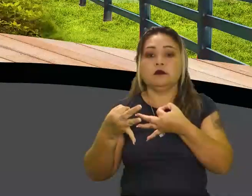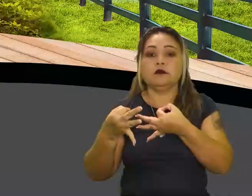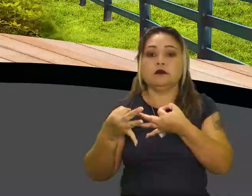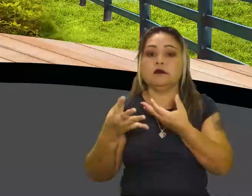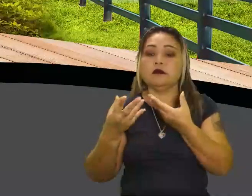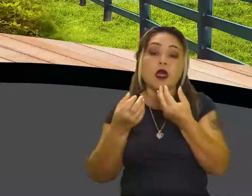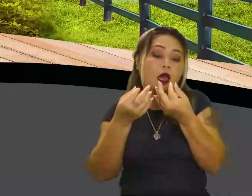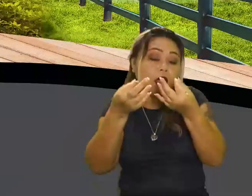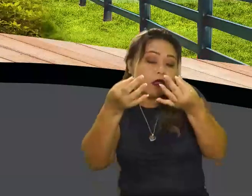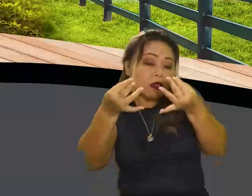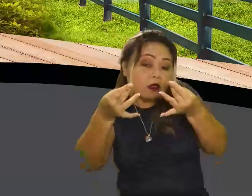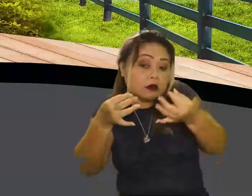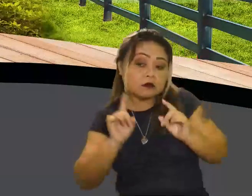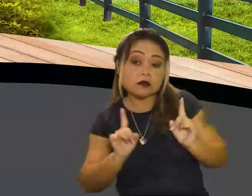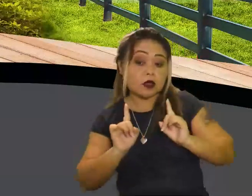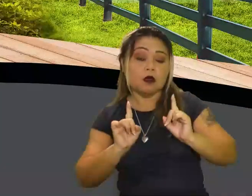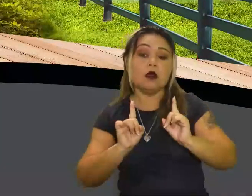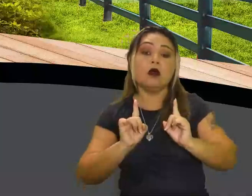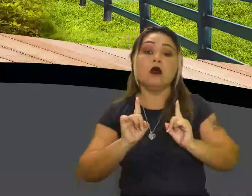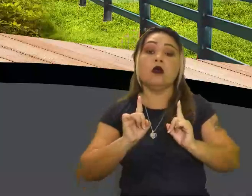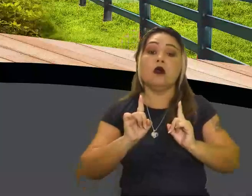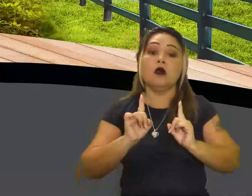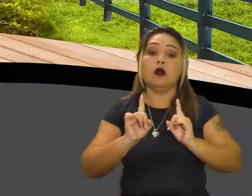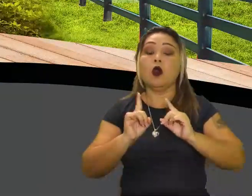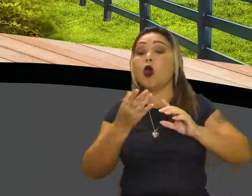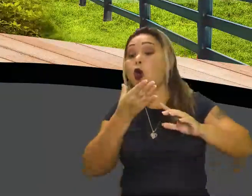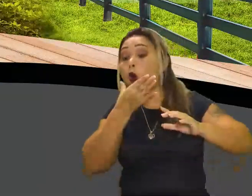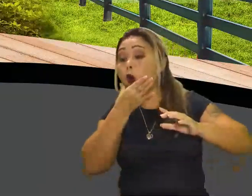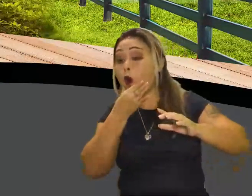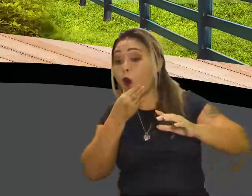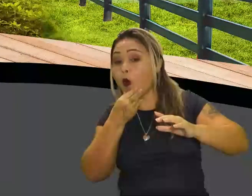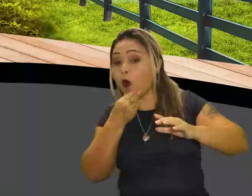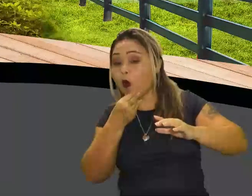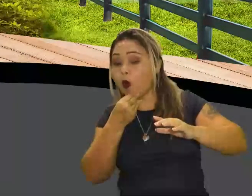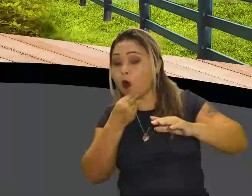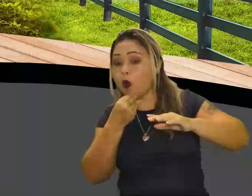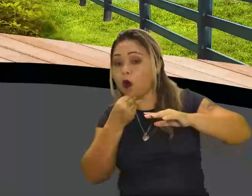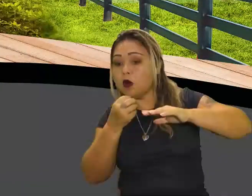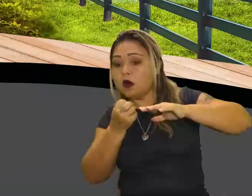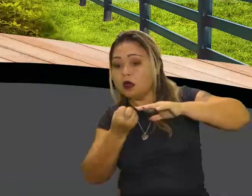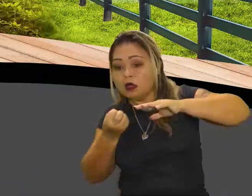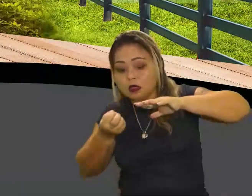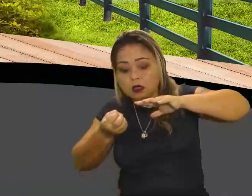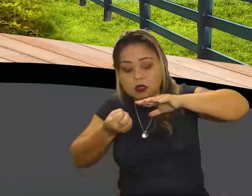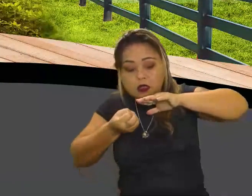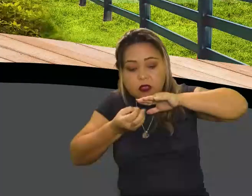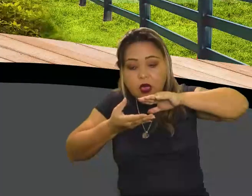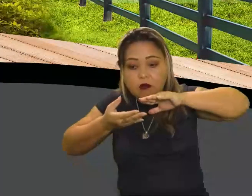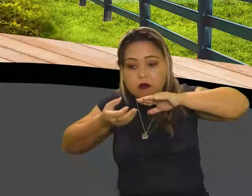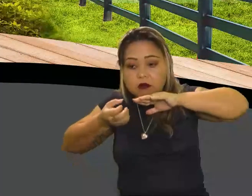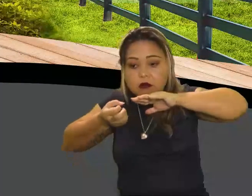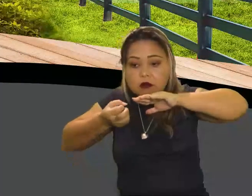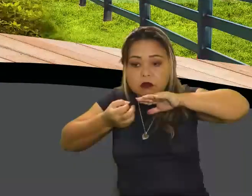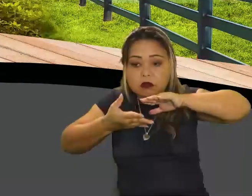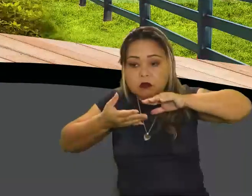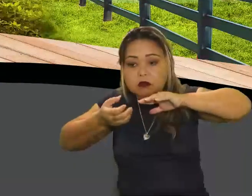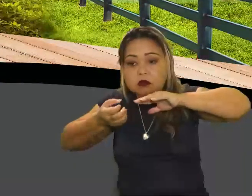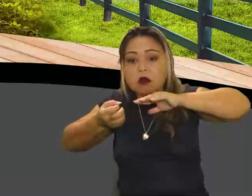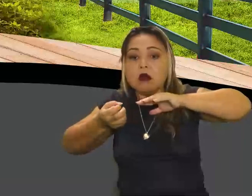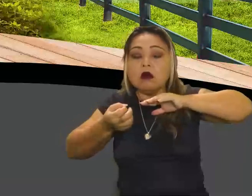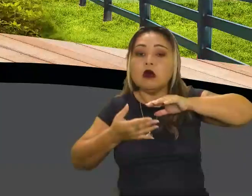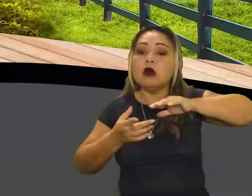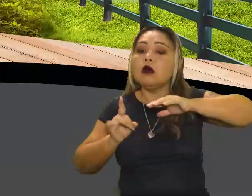as peculiaridades. E o macho, né, solta o seu esperma para fecundar.